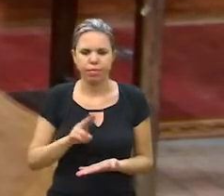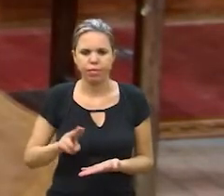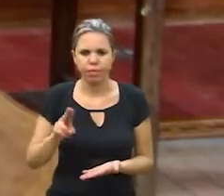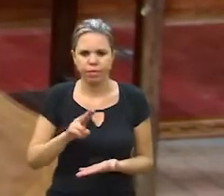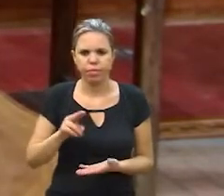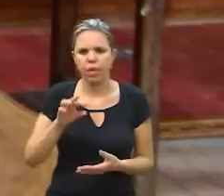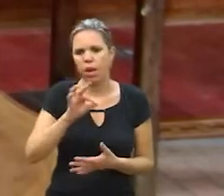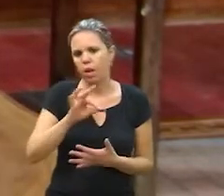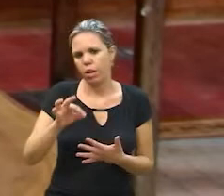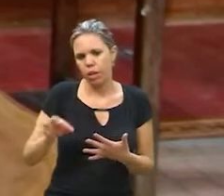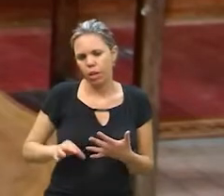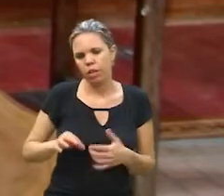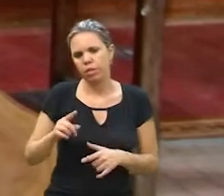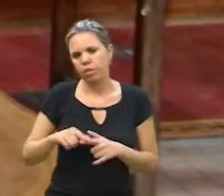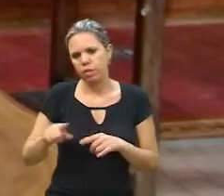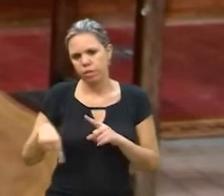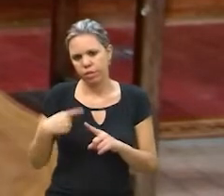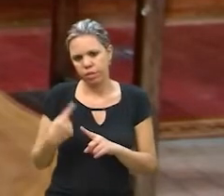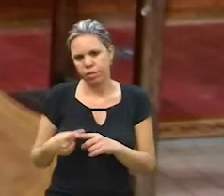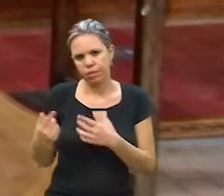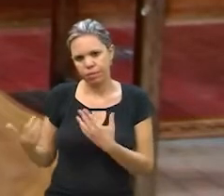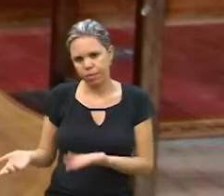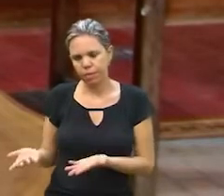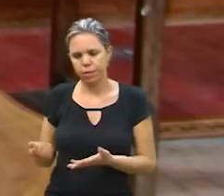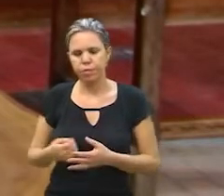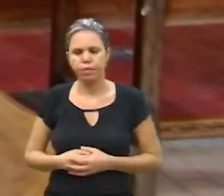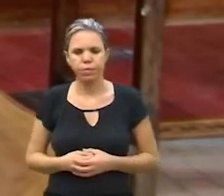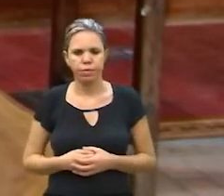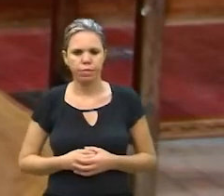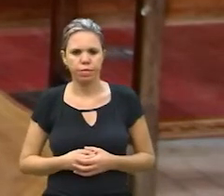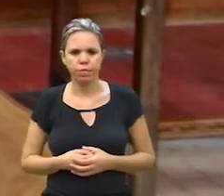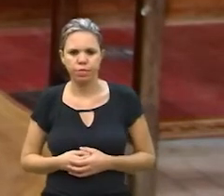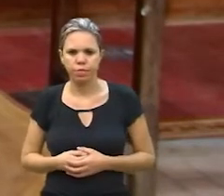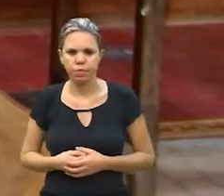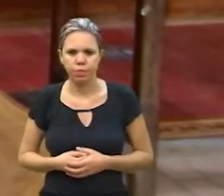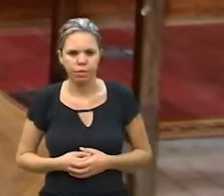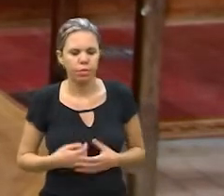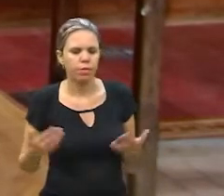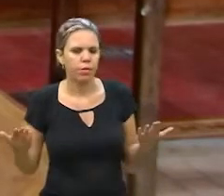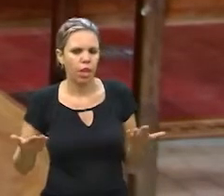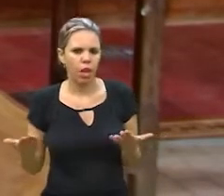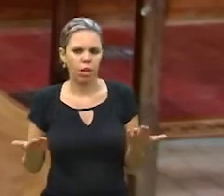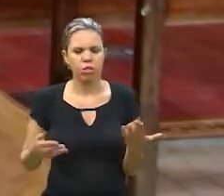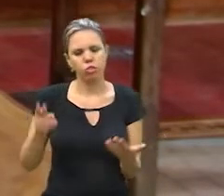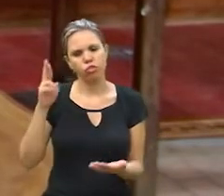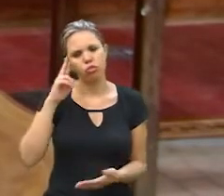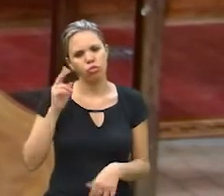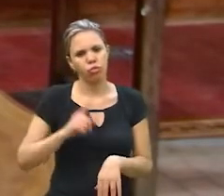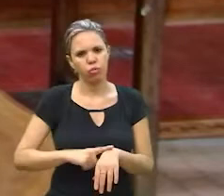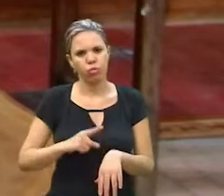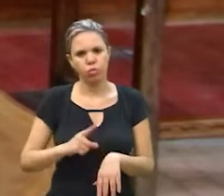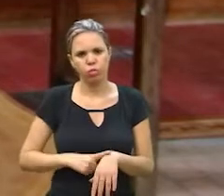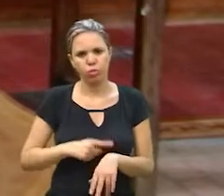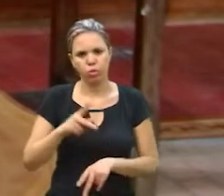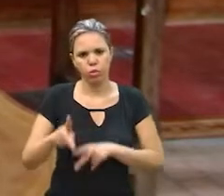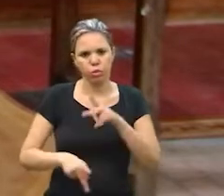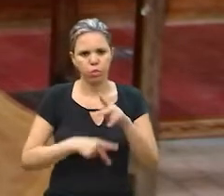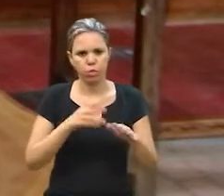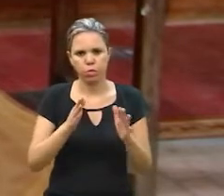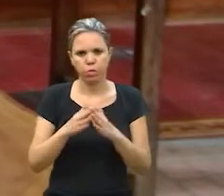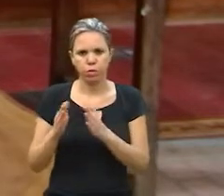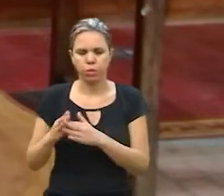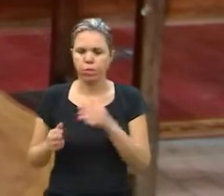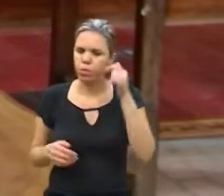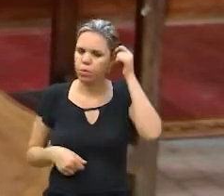esses ingredientes, né, a mais aí. Gente, agora, chefe, chegou o momento do pessoal de